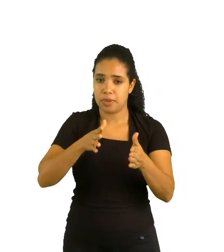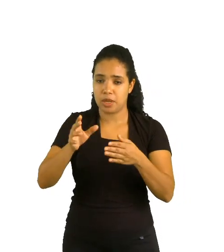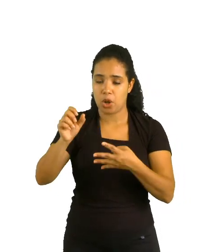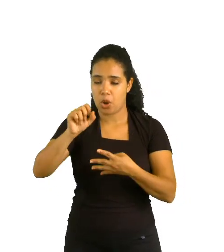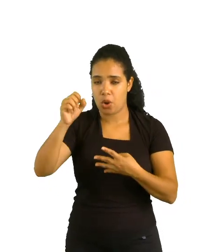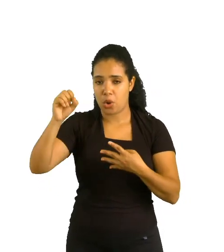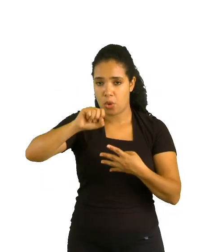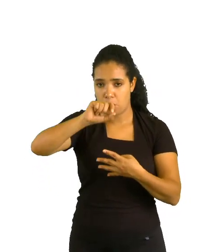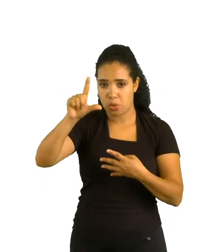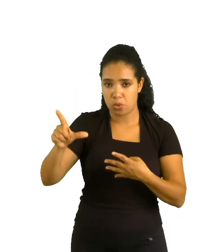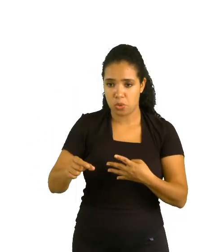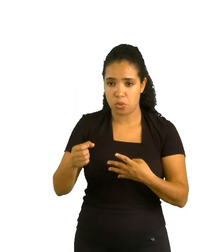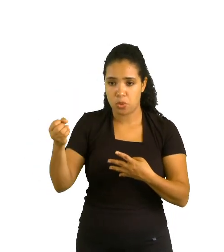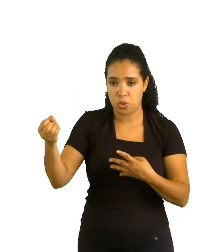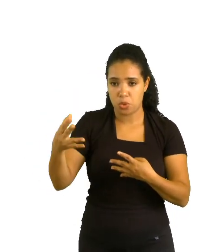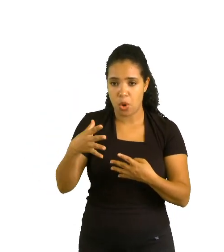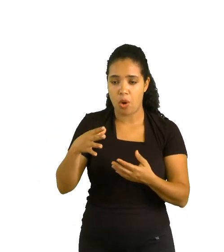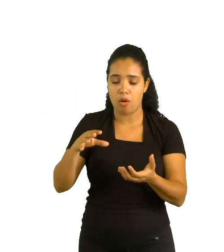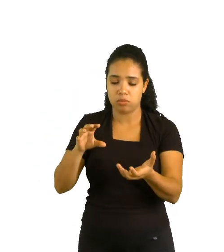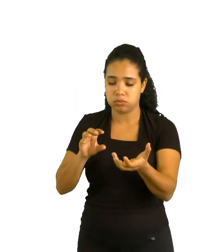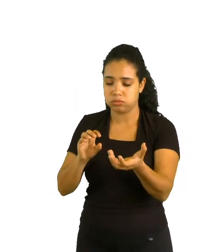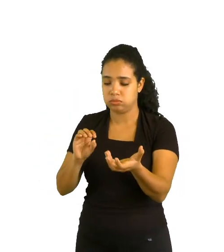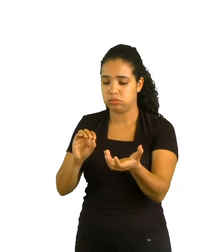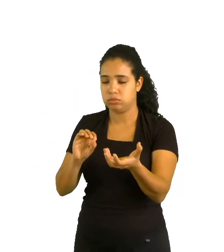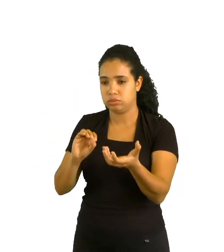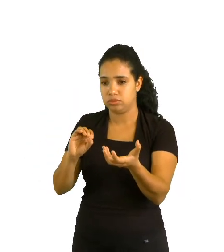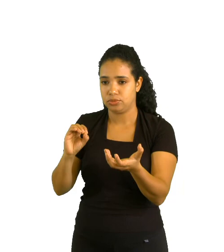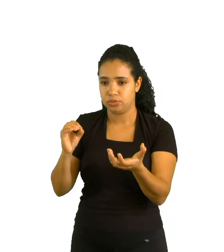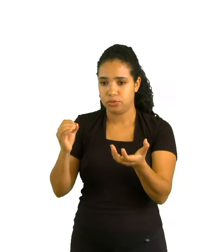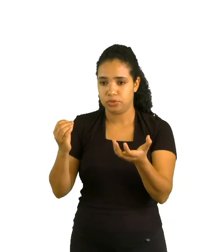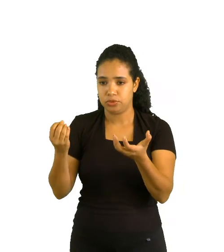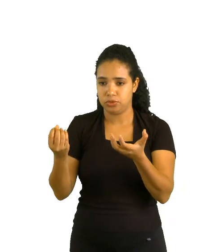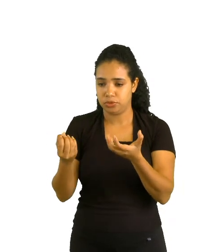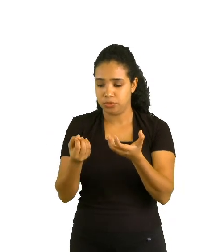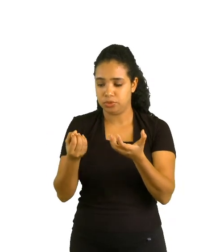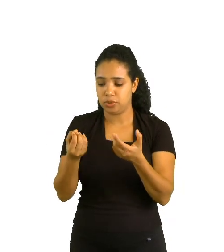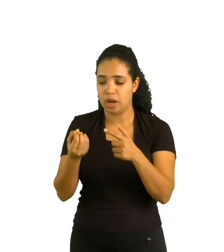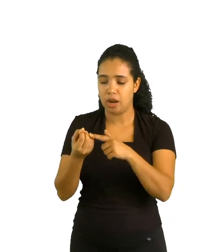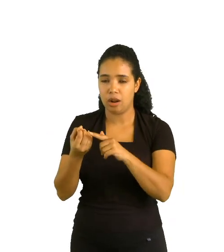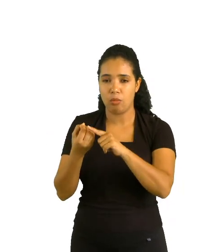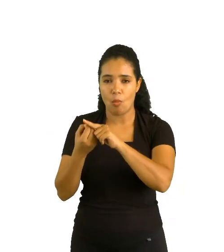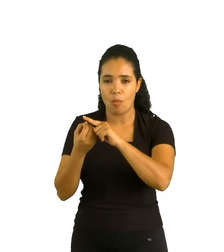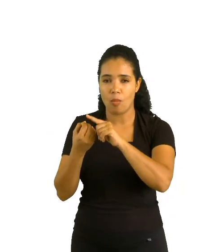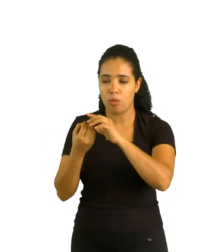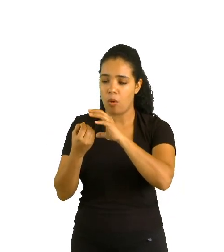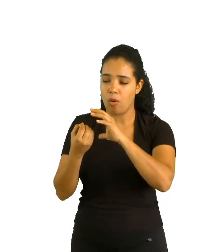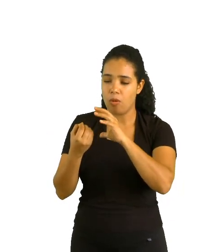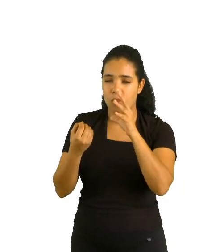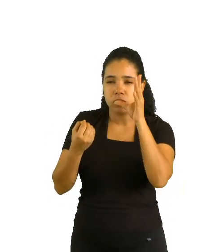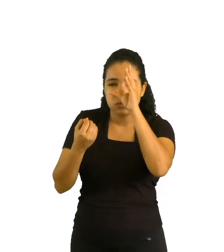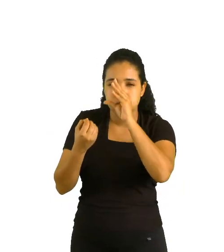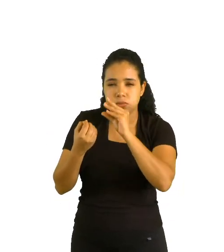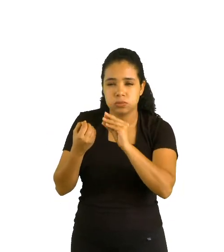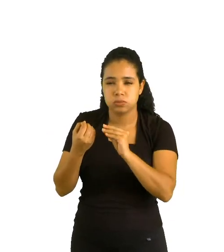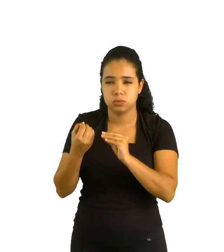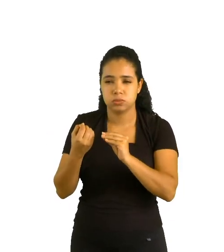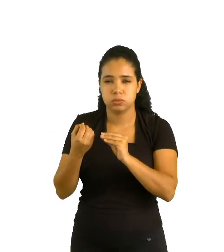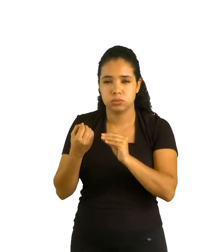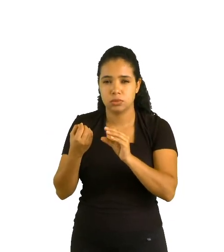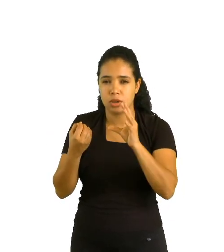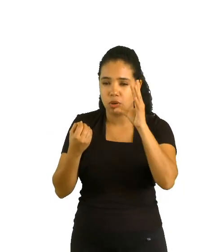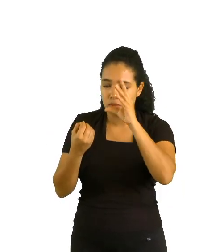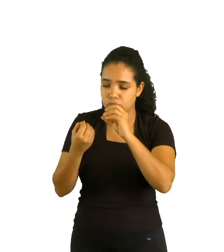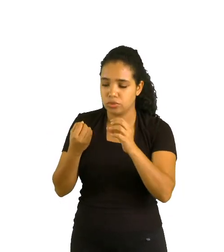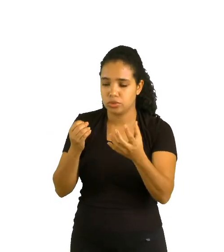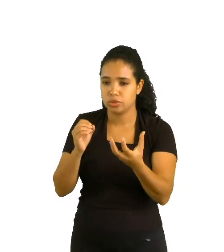Nova, a face escura, que nós observamos a Lua com a face escura. Por quê? A Lua ela está entre o